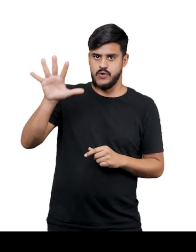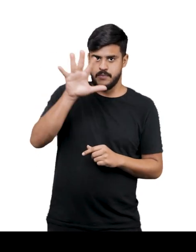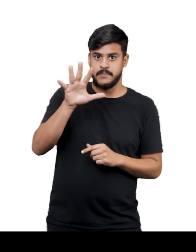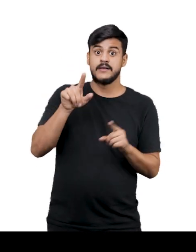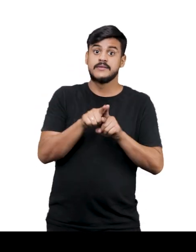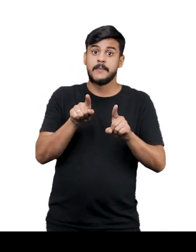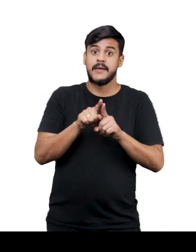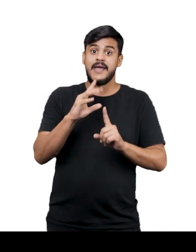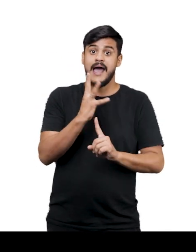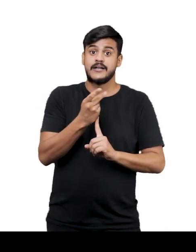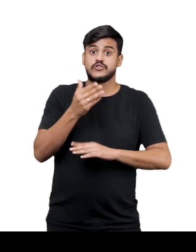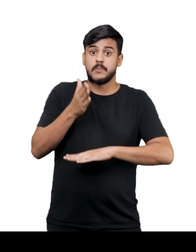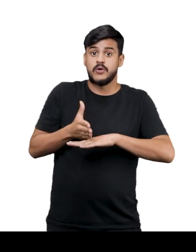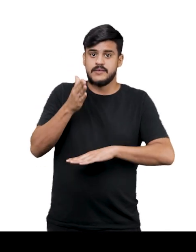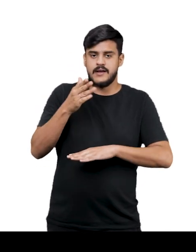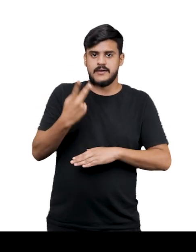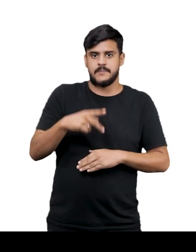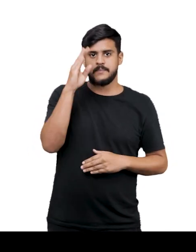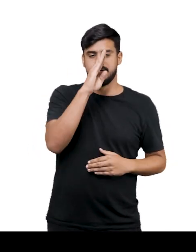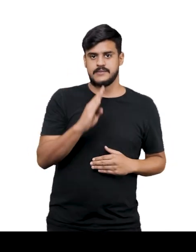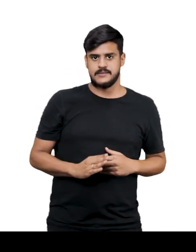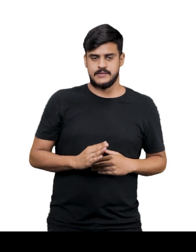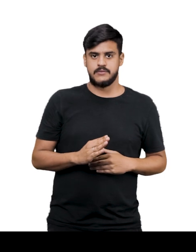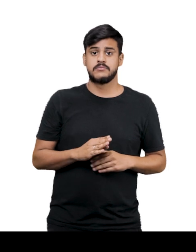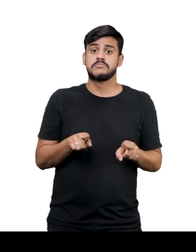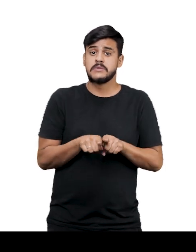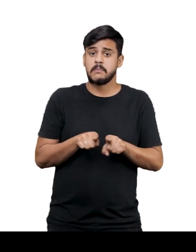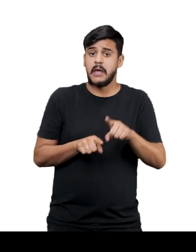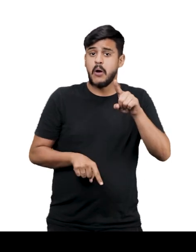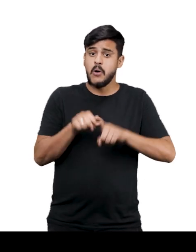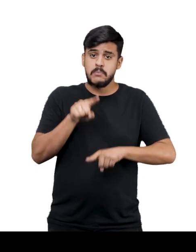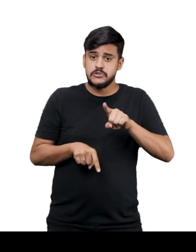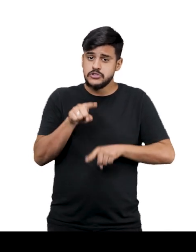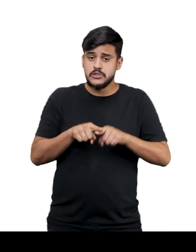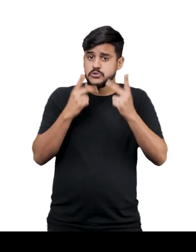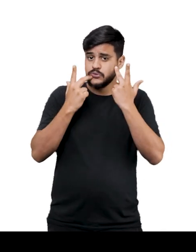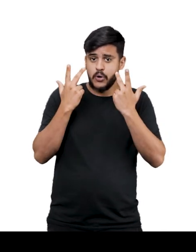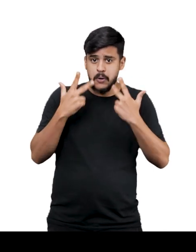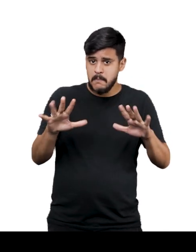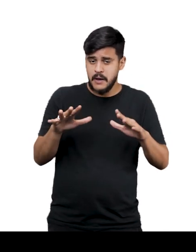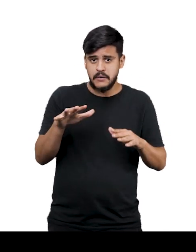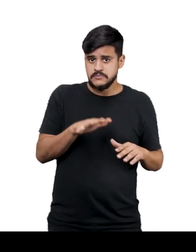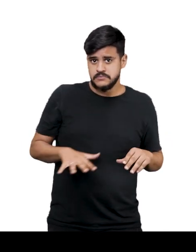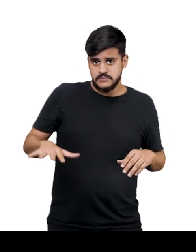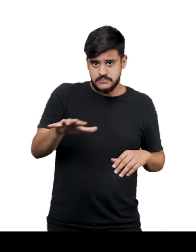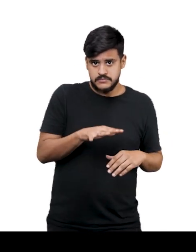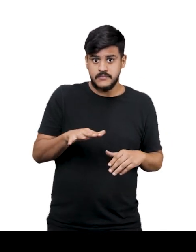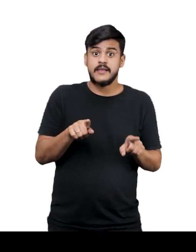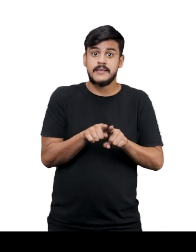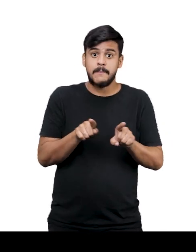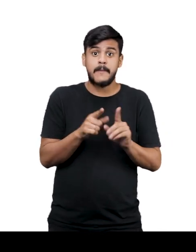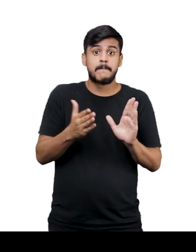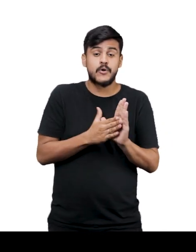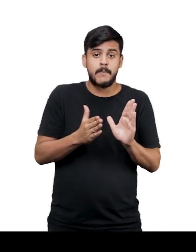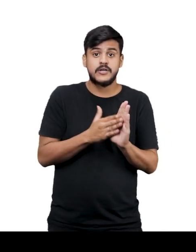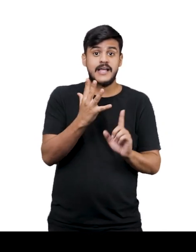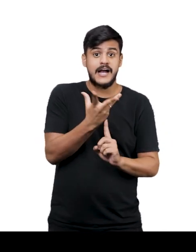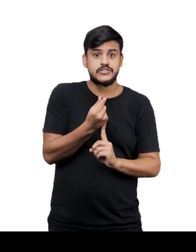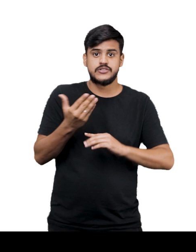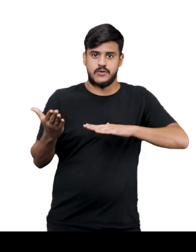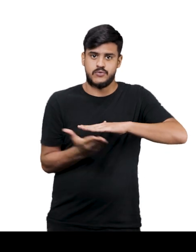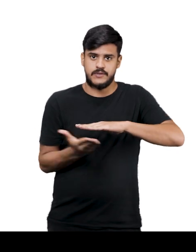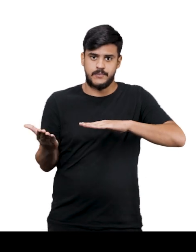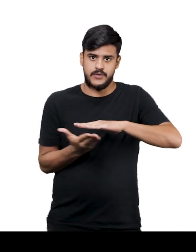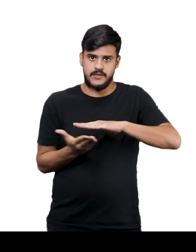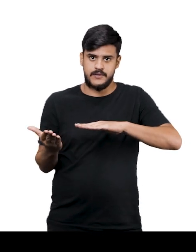do cânone europeu e arte moderna brasileira, a objetos utilitários populares, além de